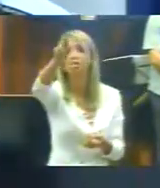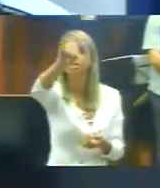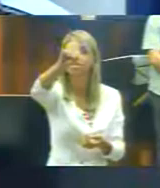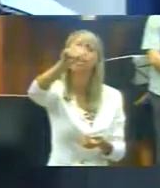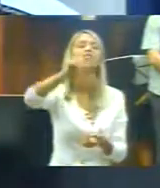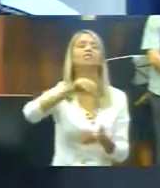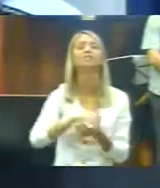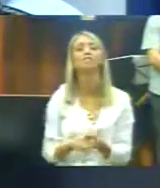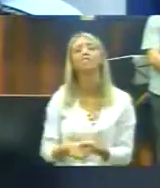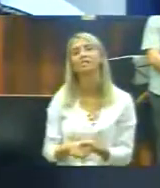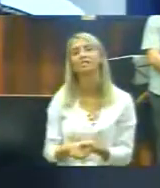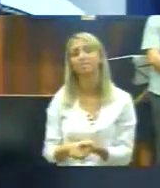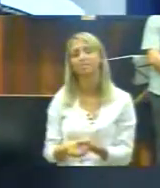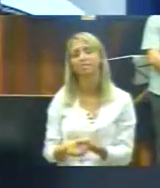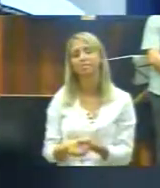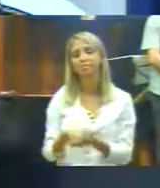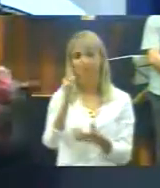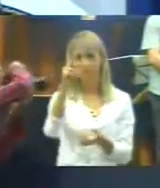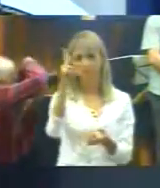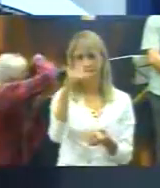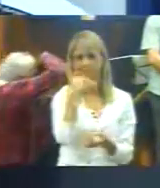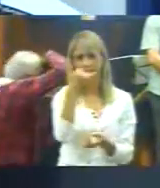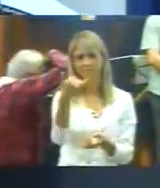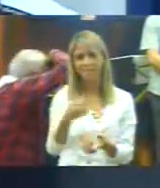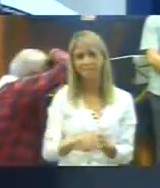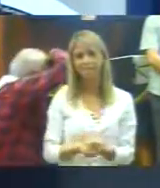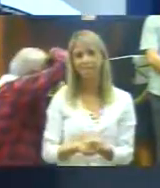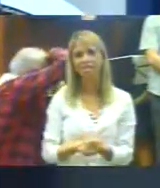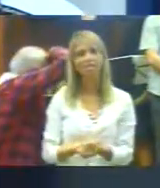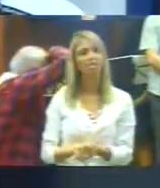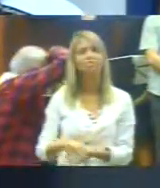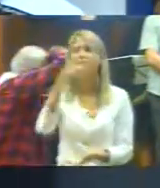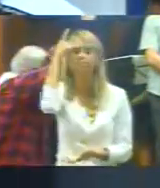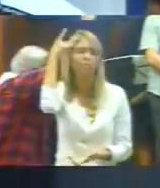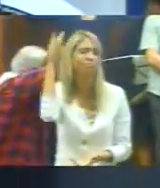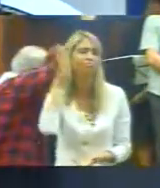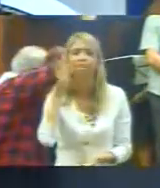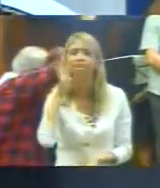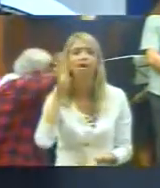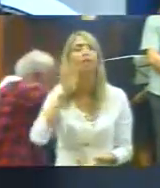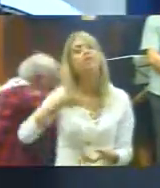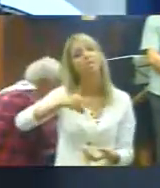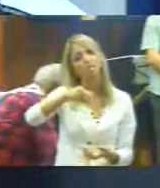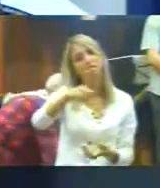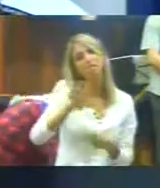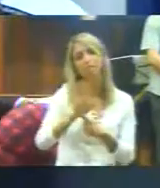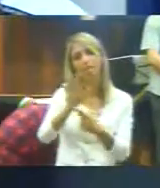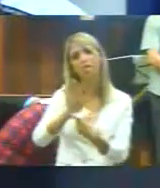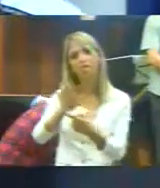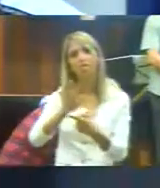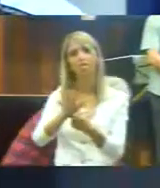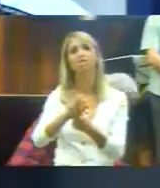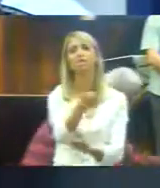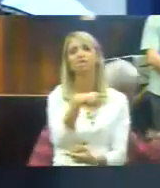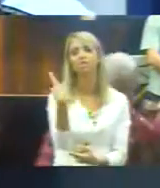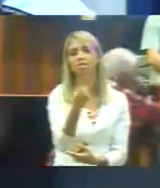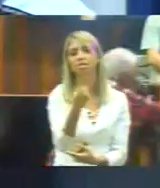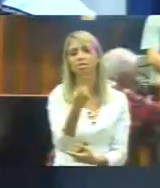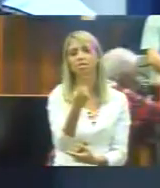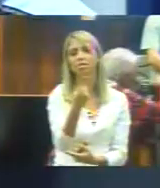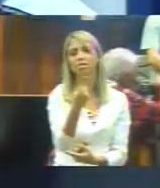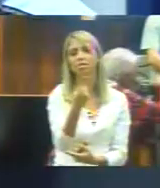Melhores pessoas, Alessandro. Melhores pessoas, gente finíssima, que sempre correm atrás para poder dar o melhor para essa